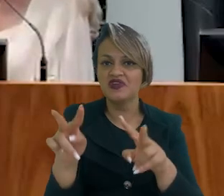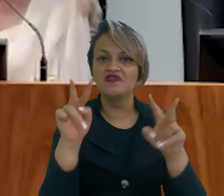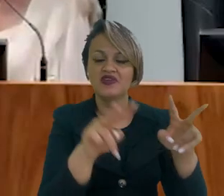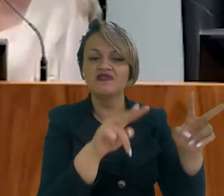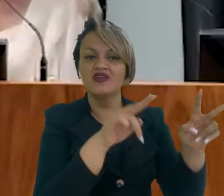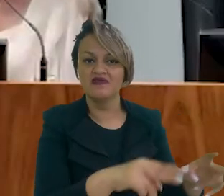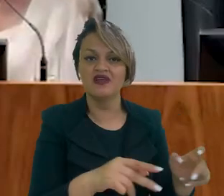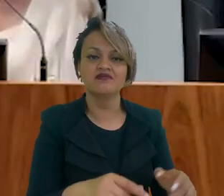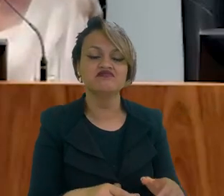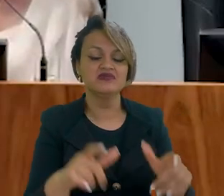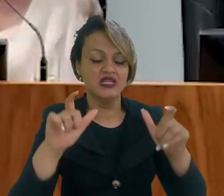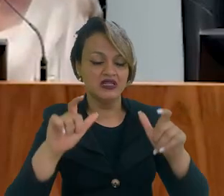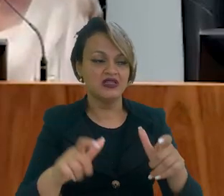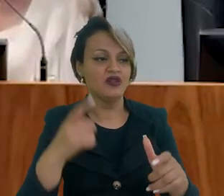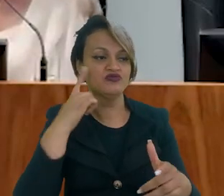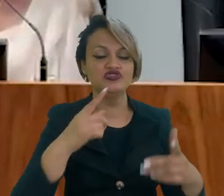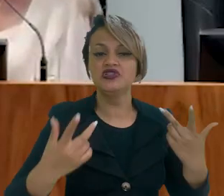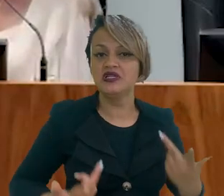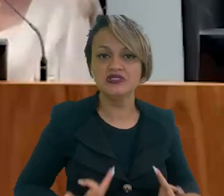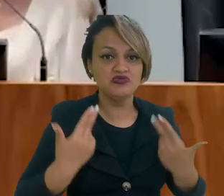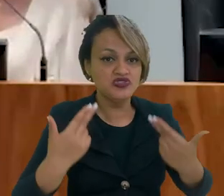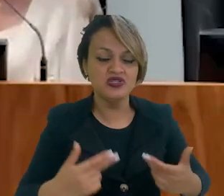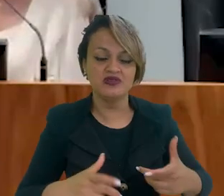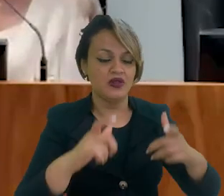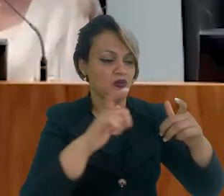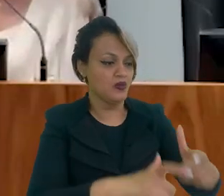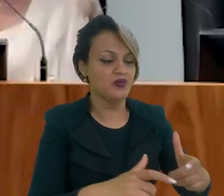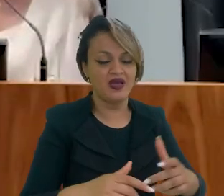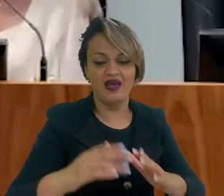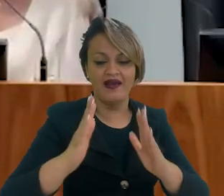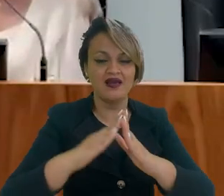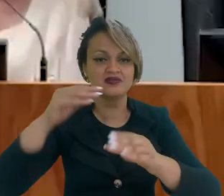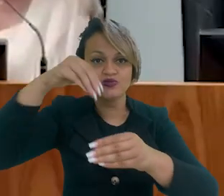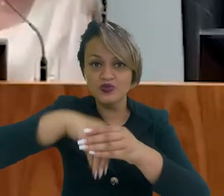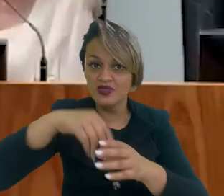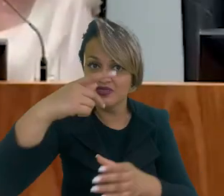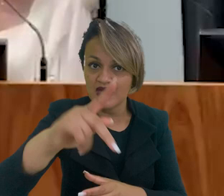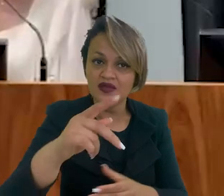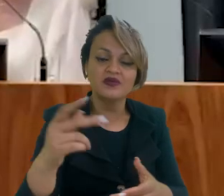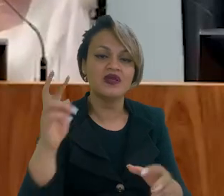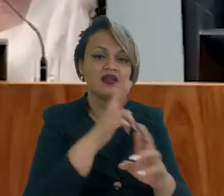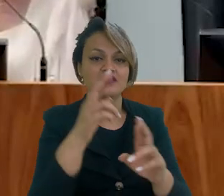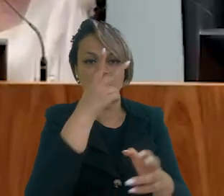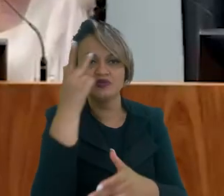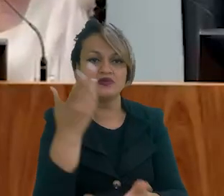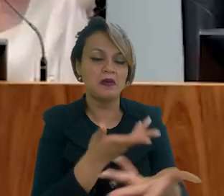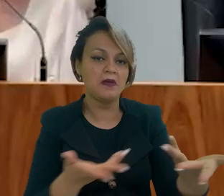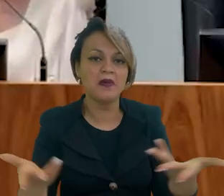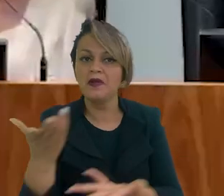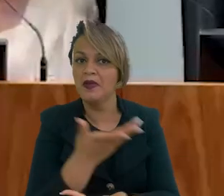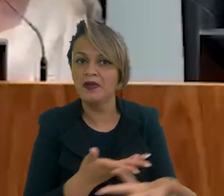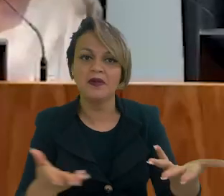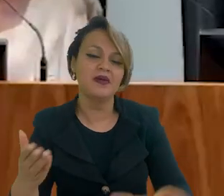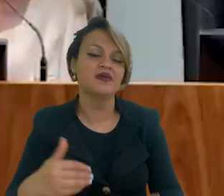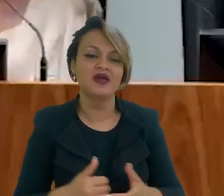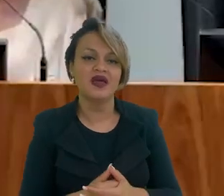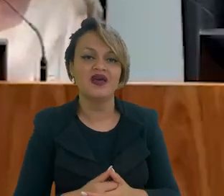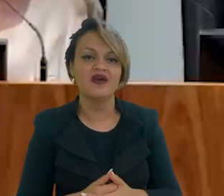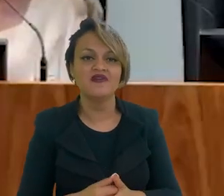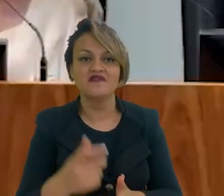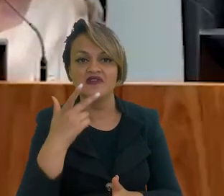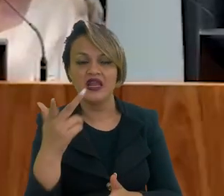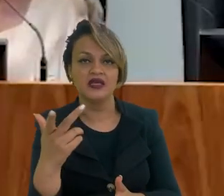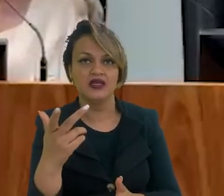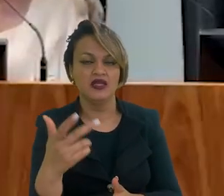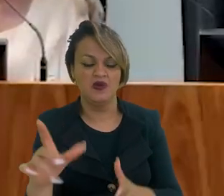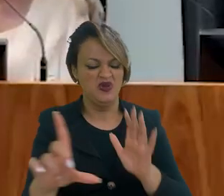direito está em todos os lugares tá dentro de uma sala cirúrgica em regra de atribuição está dentro das nossas